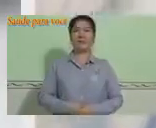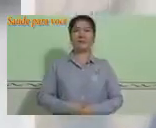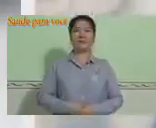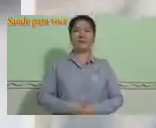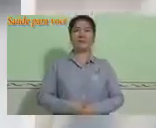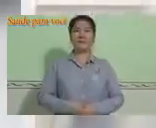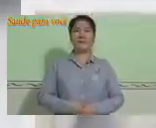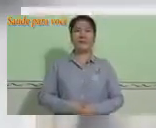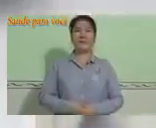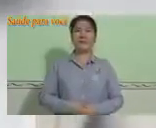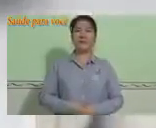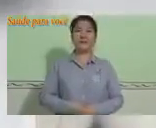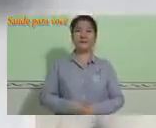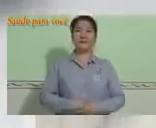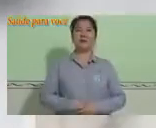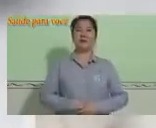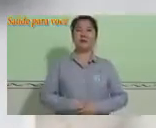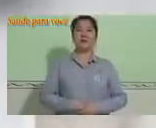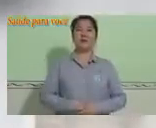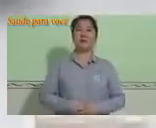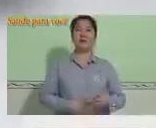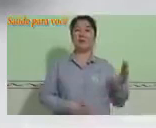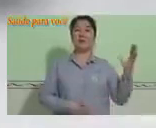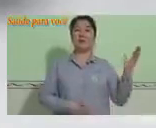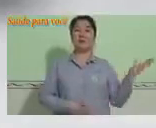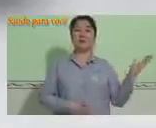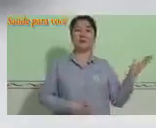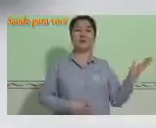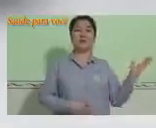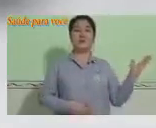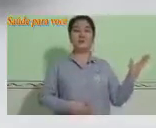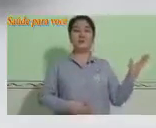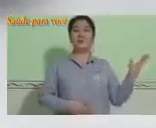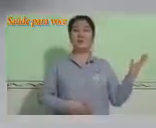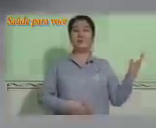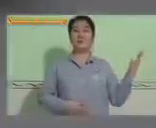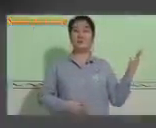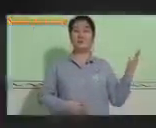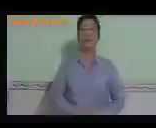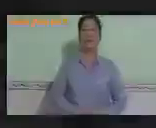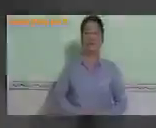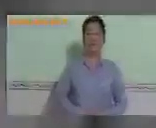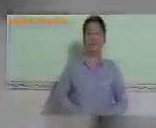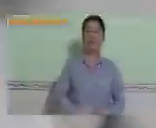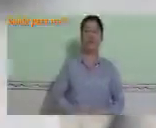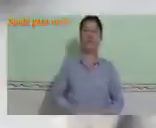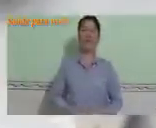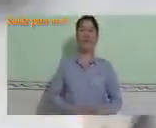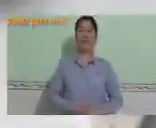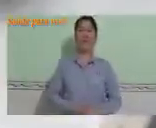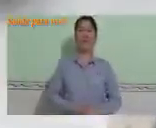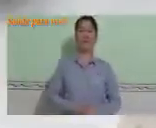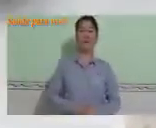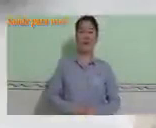PARAGARANTIRQUIO pijama é confortável, deve ser preferir uma roupinha de algodão, vírgula, sem botões ou fios elásticos, vírgula, para